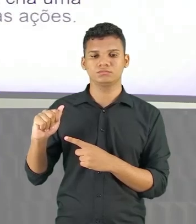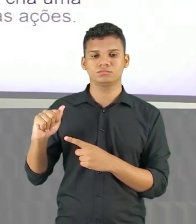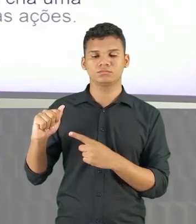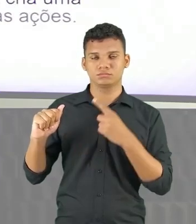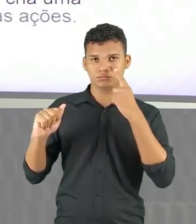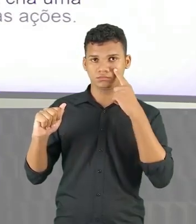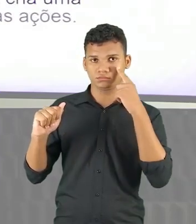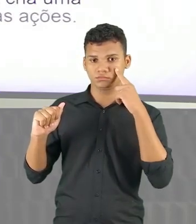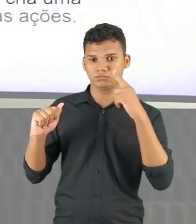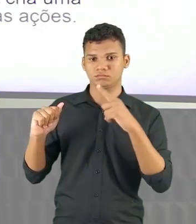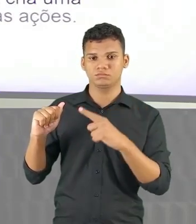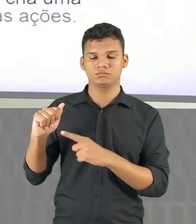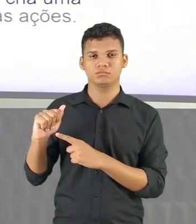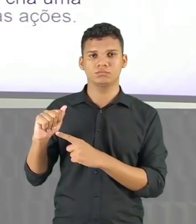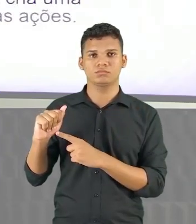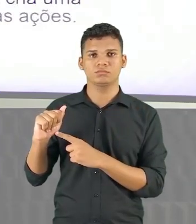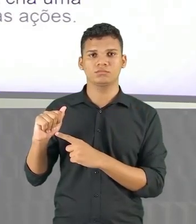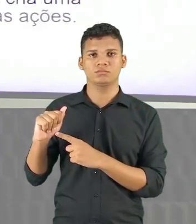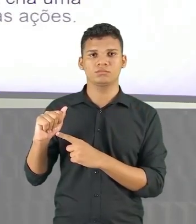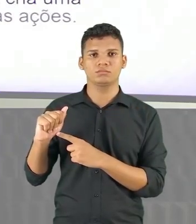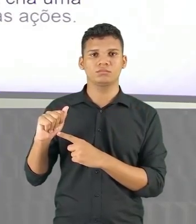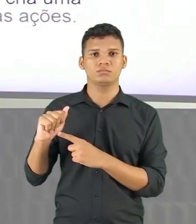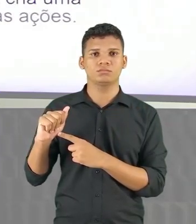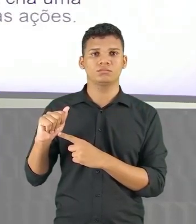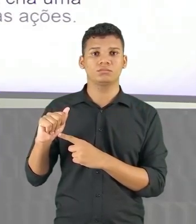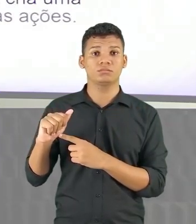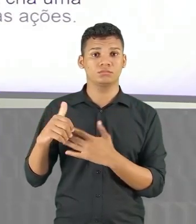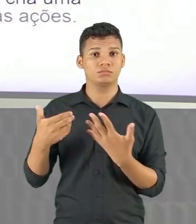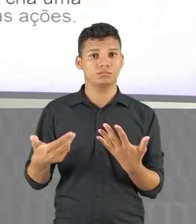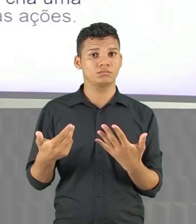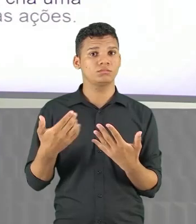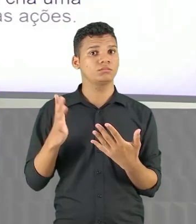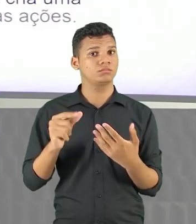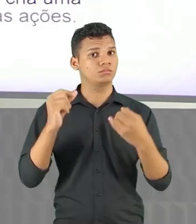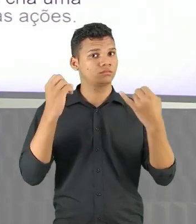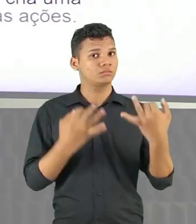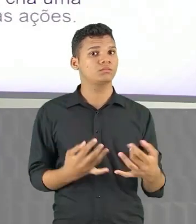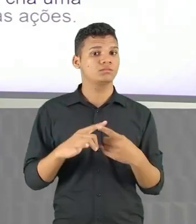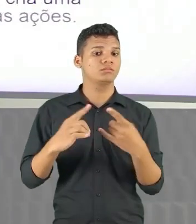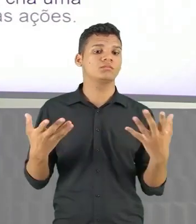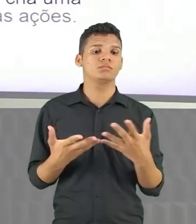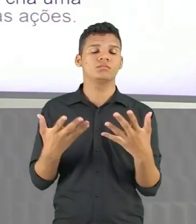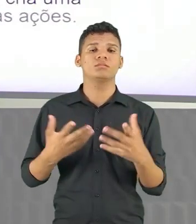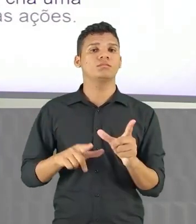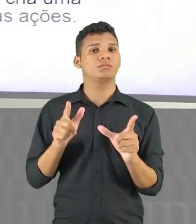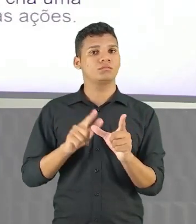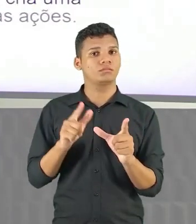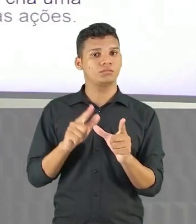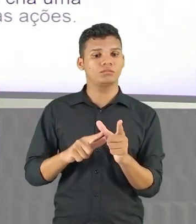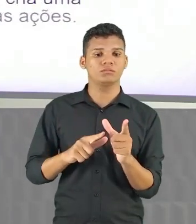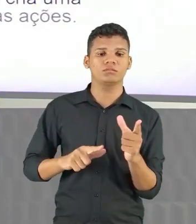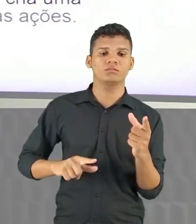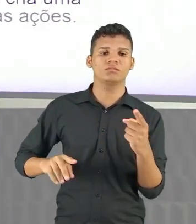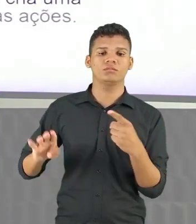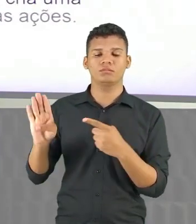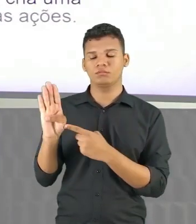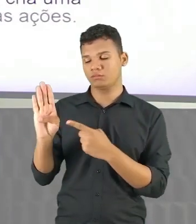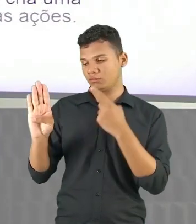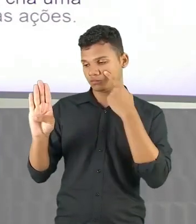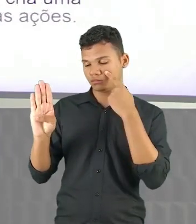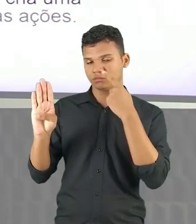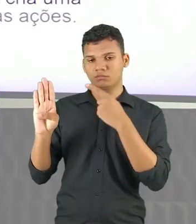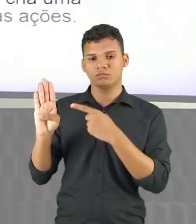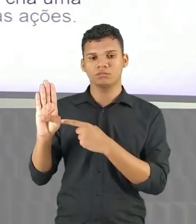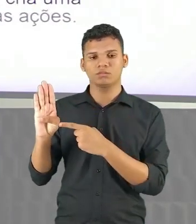que orienta a quebra de expectativa ao final. E aí, eu acabei de explicar para você, né? Mas vamos ler as demais alternativas. Letra